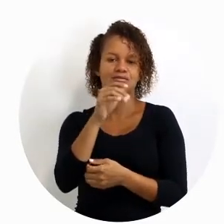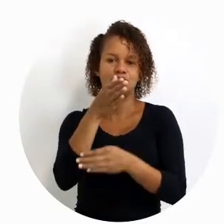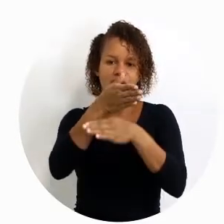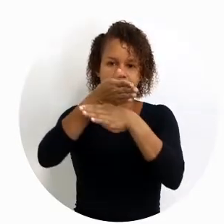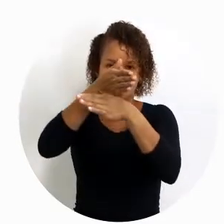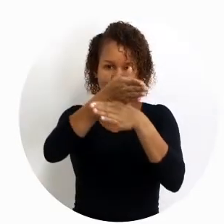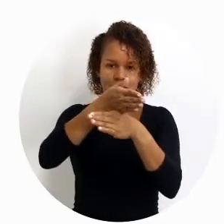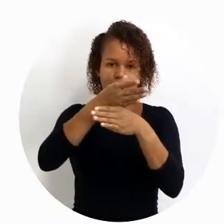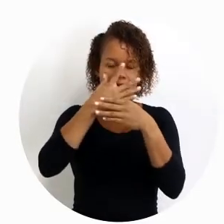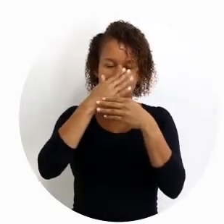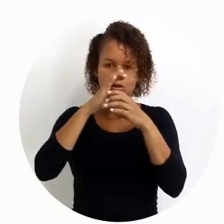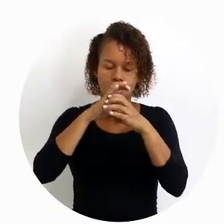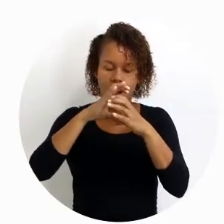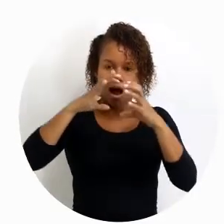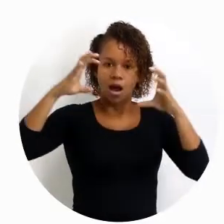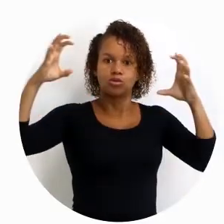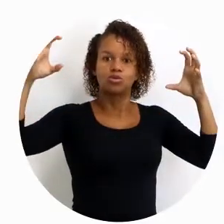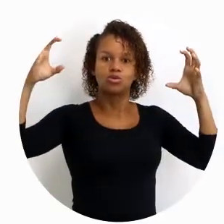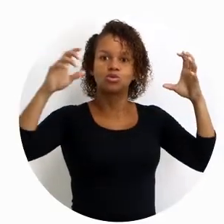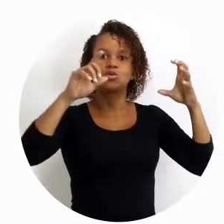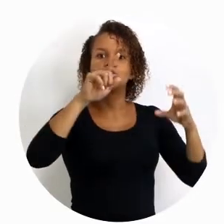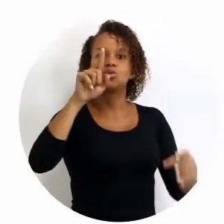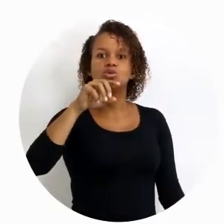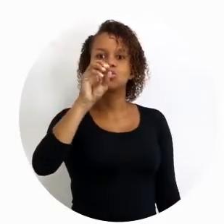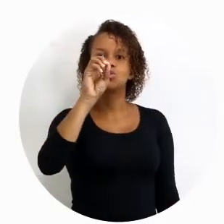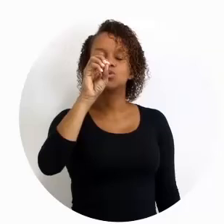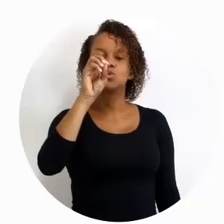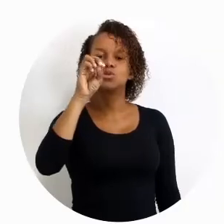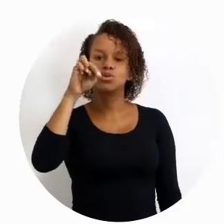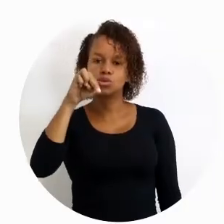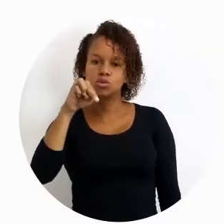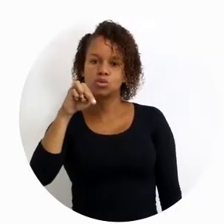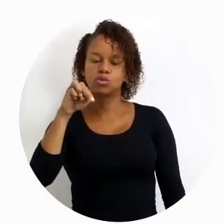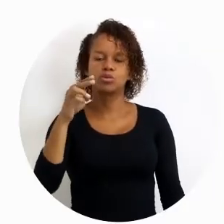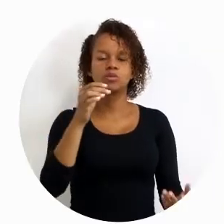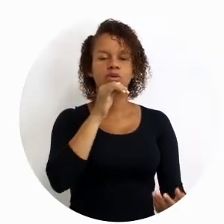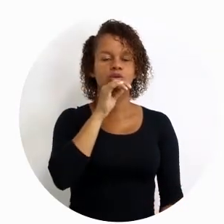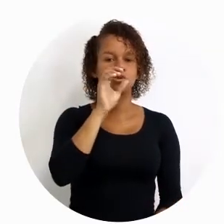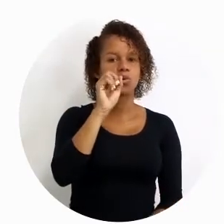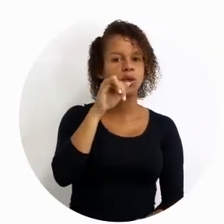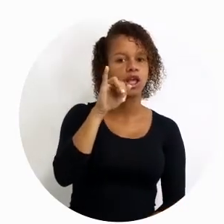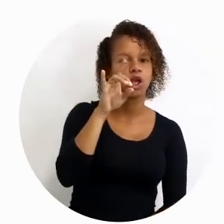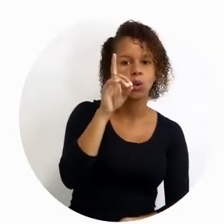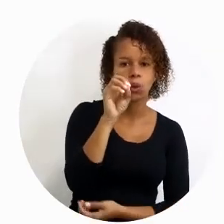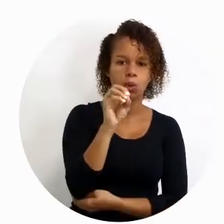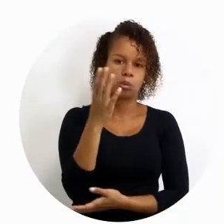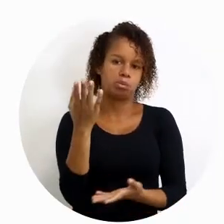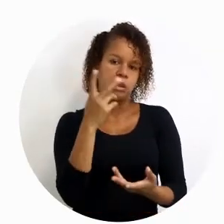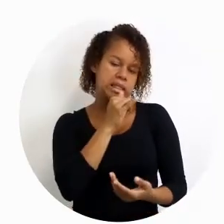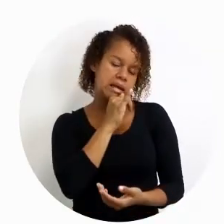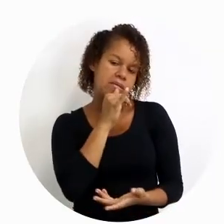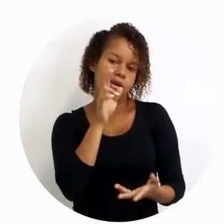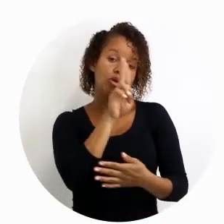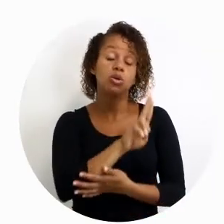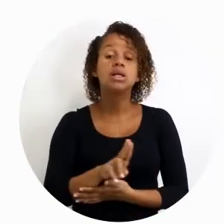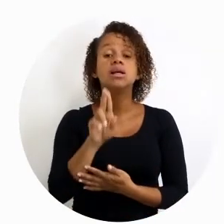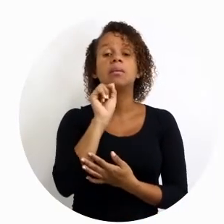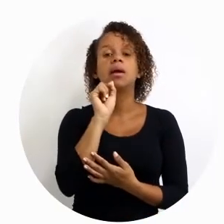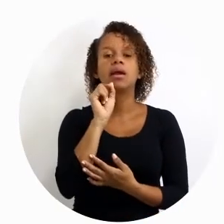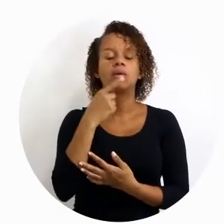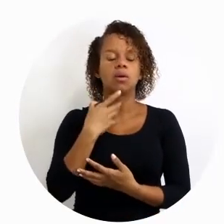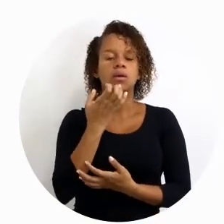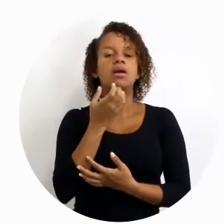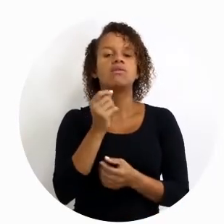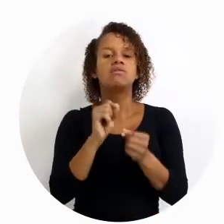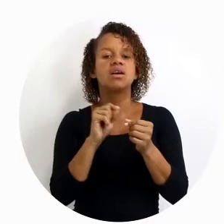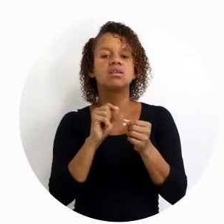algumas opções de zoom, que são muito interessantes, como, por exemplo, o Zoom Window. Ela é